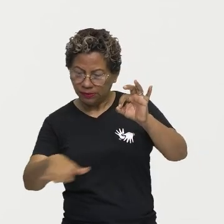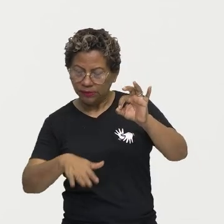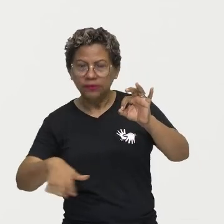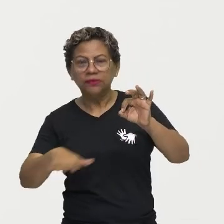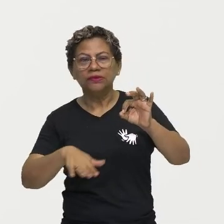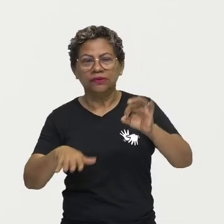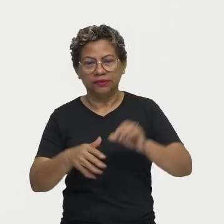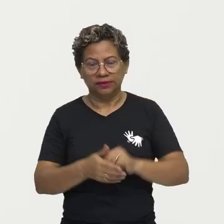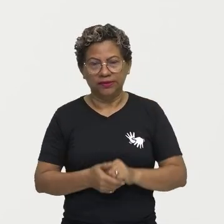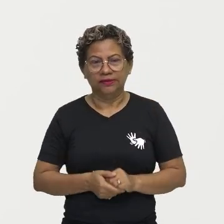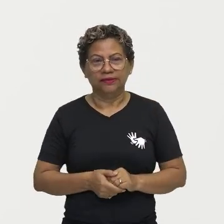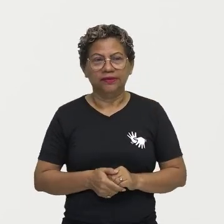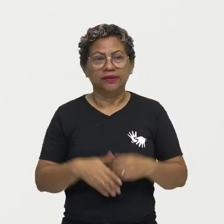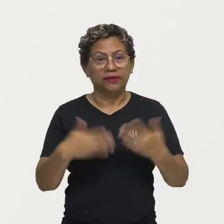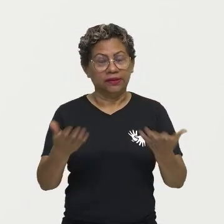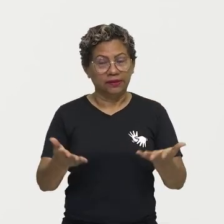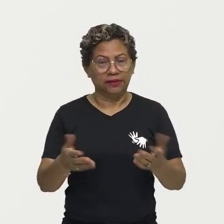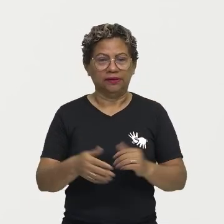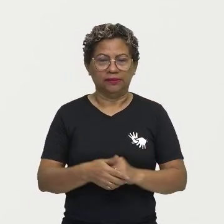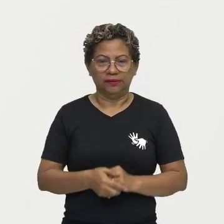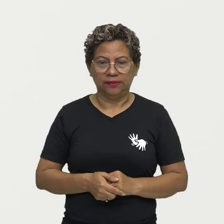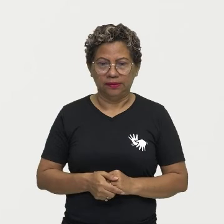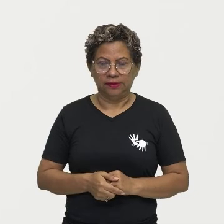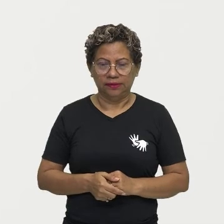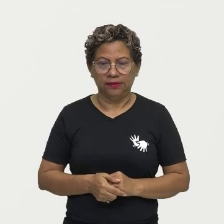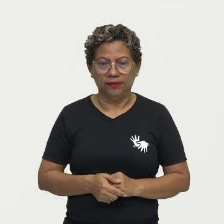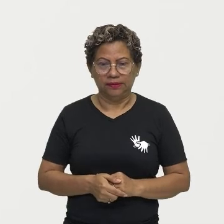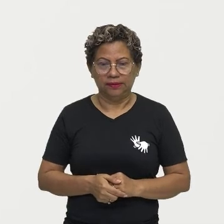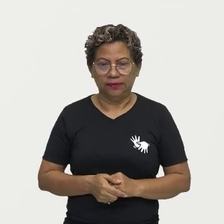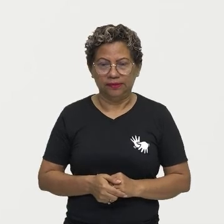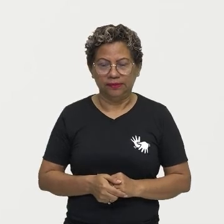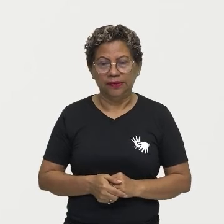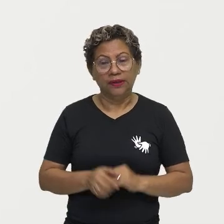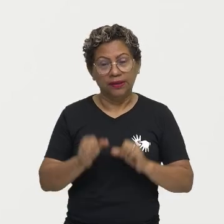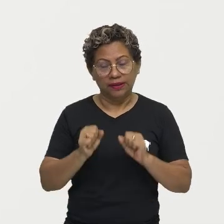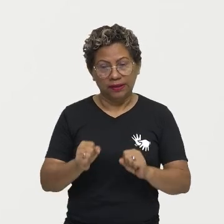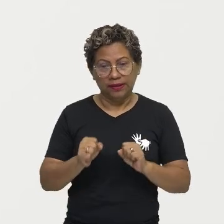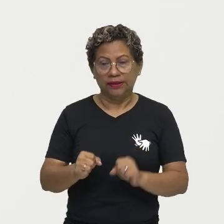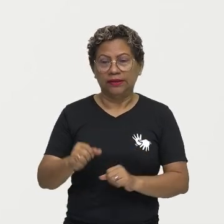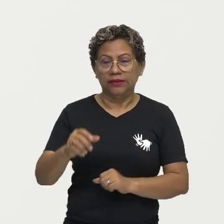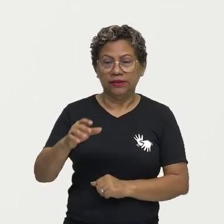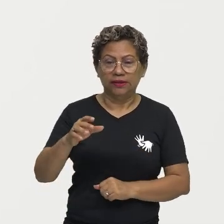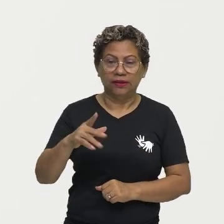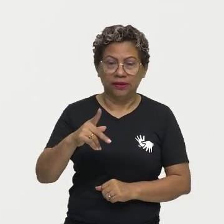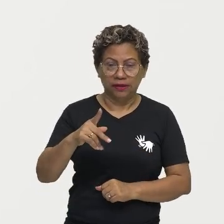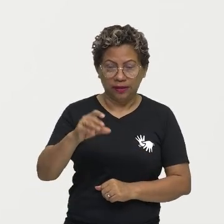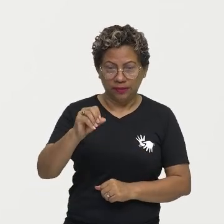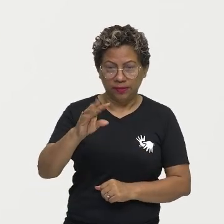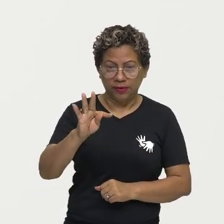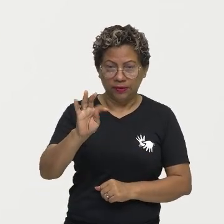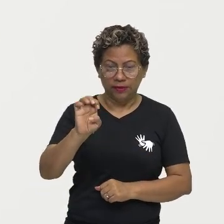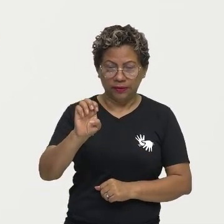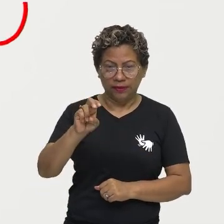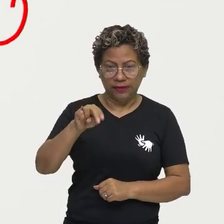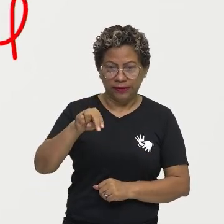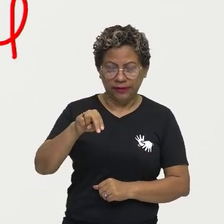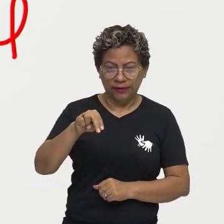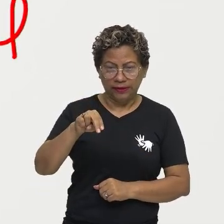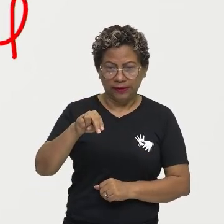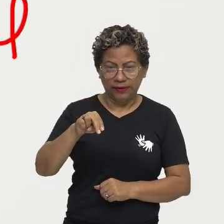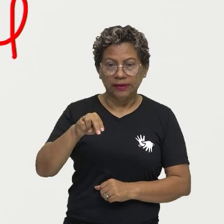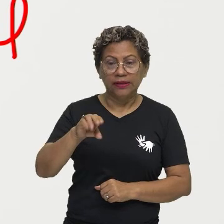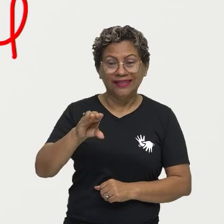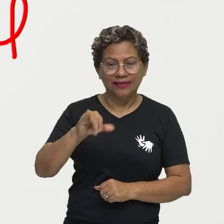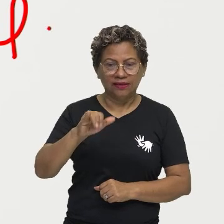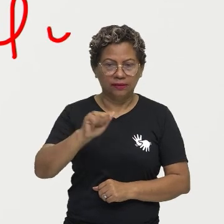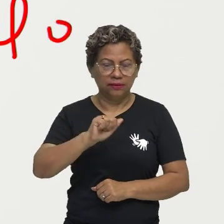essa situação número 1, ele tem aqui o que a gente chama de energia potencial. E não é qualquer uma potencial,